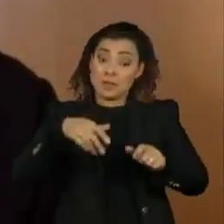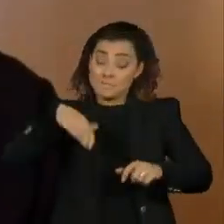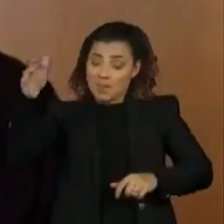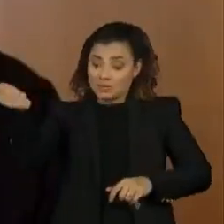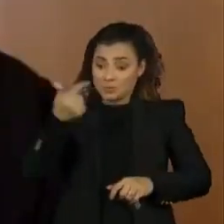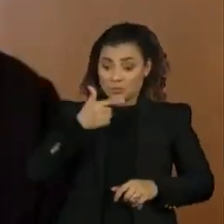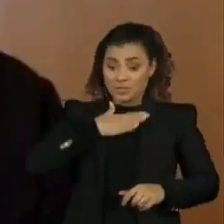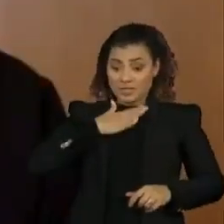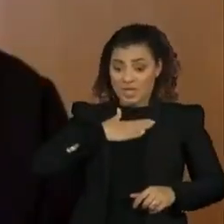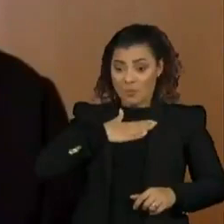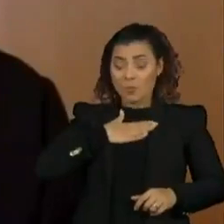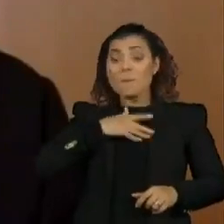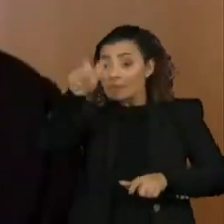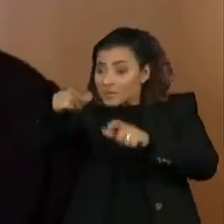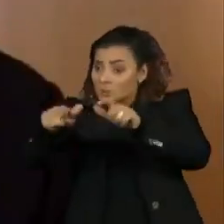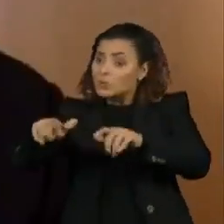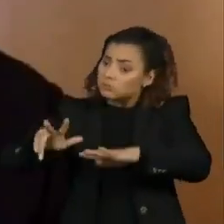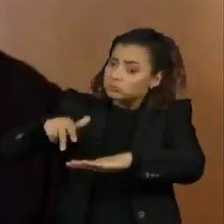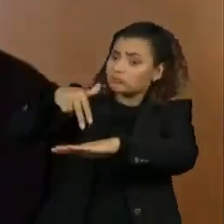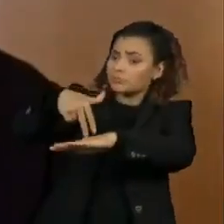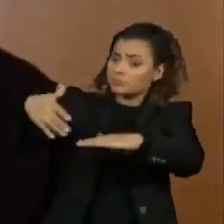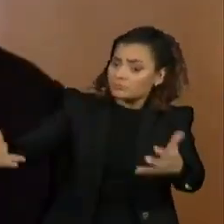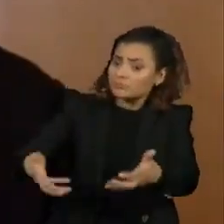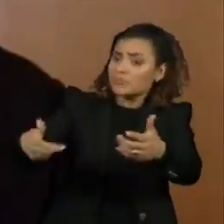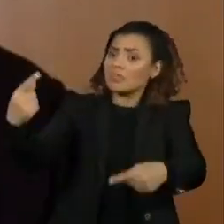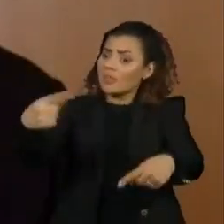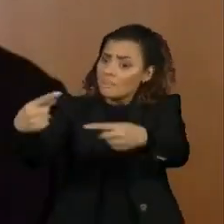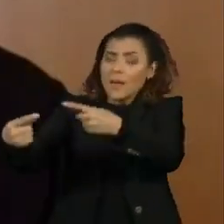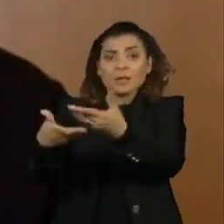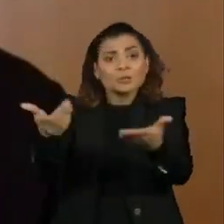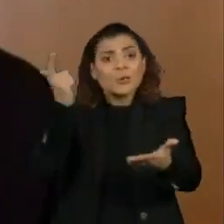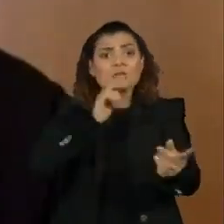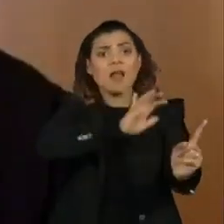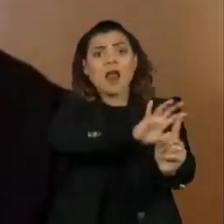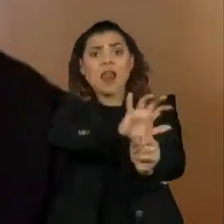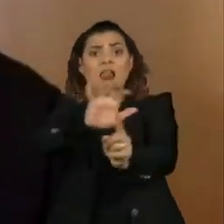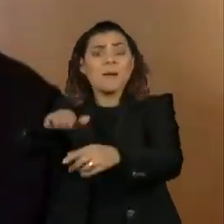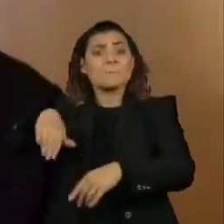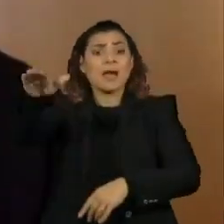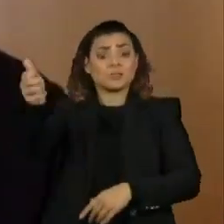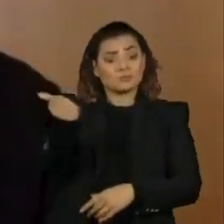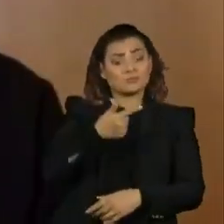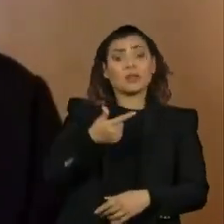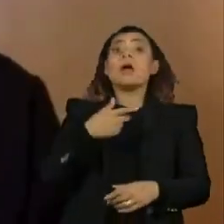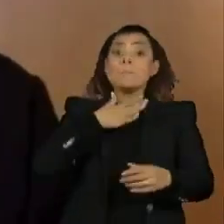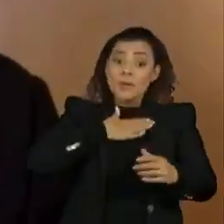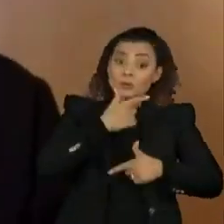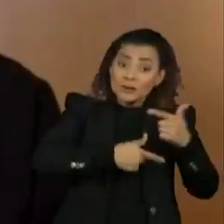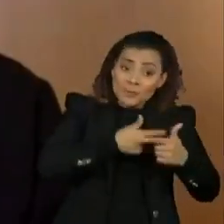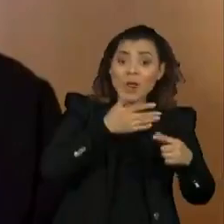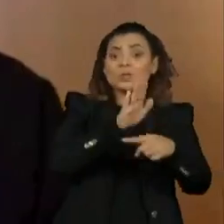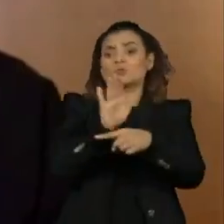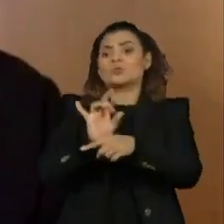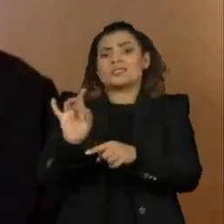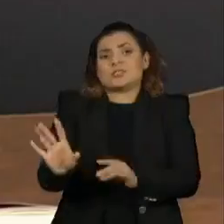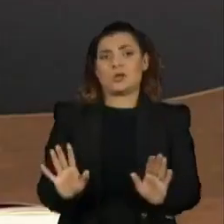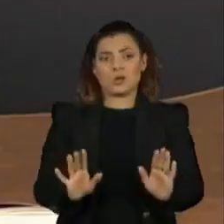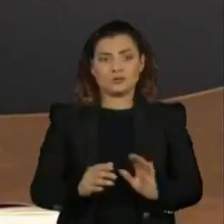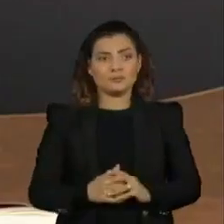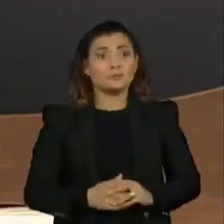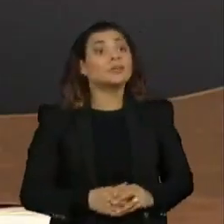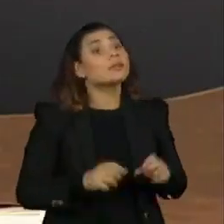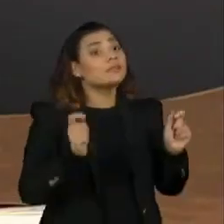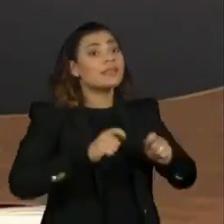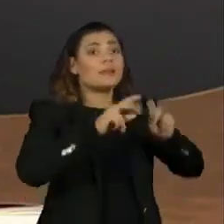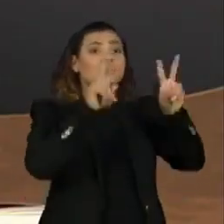eu, aprofundem esse debate e atinjam um público maior que talvez sem o meu trabalho não existiria. E aí a gente pode falar